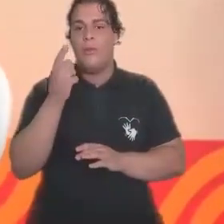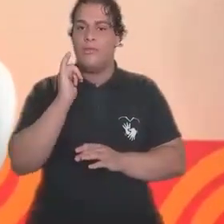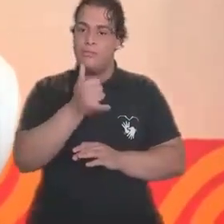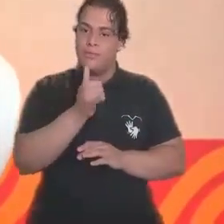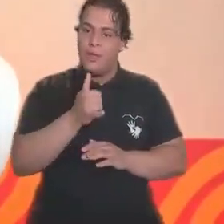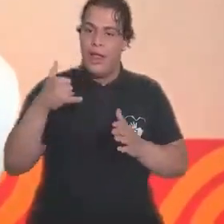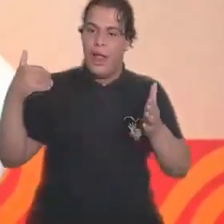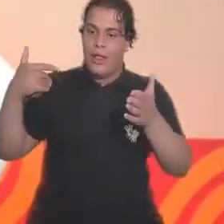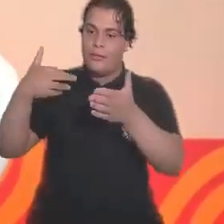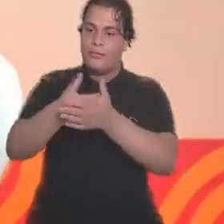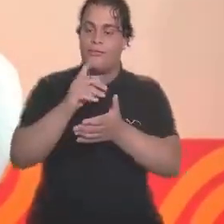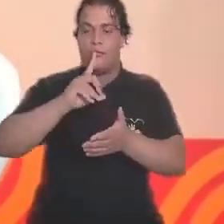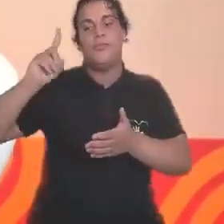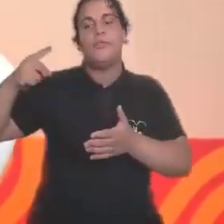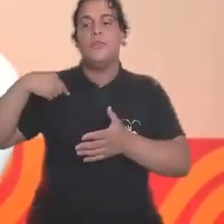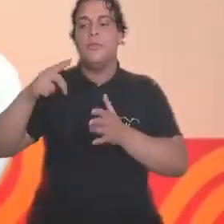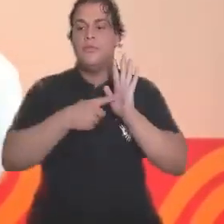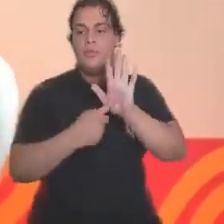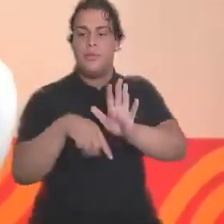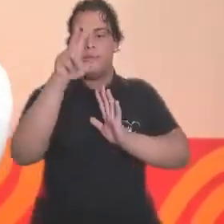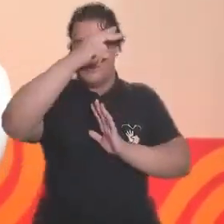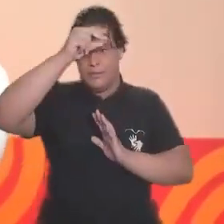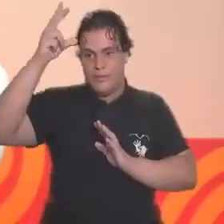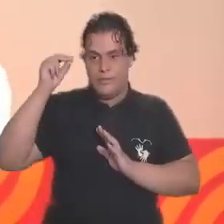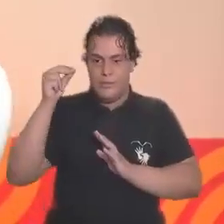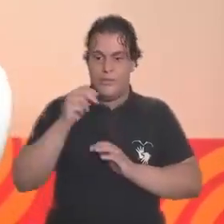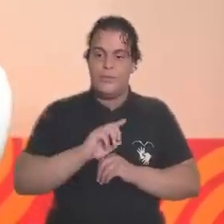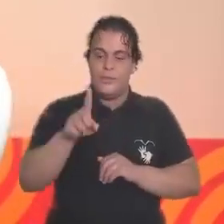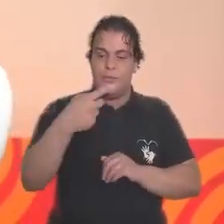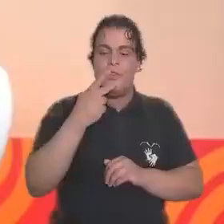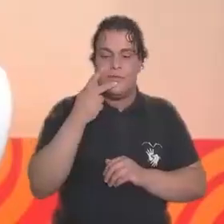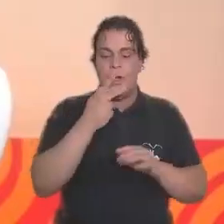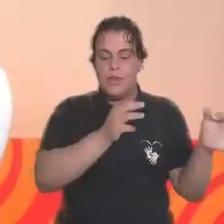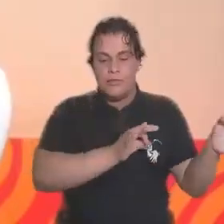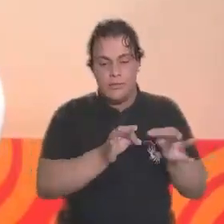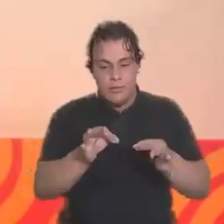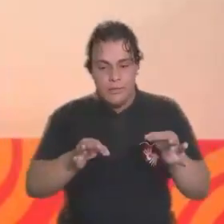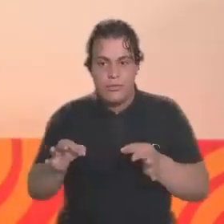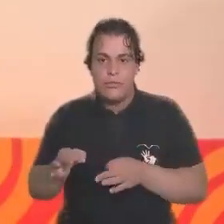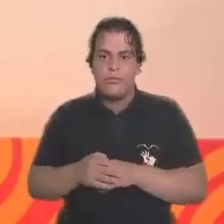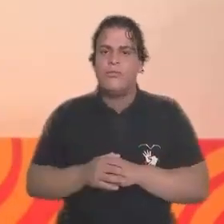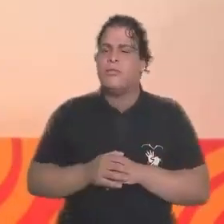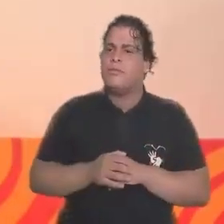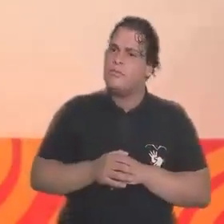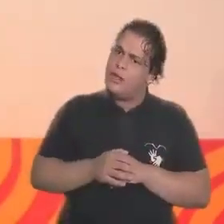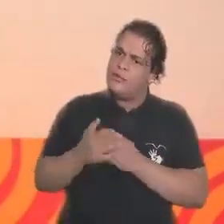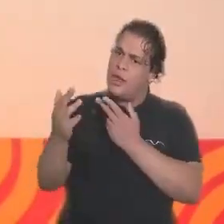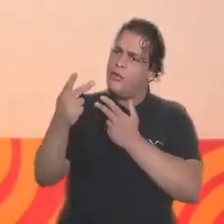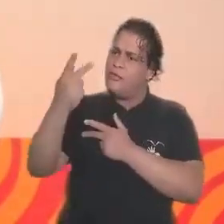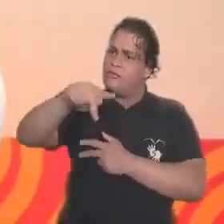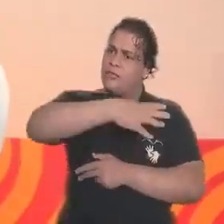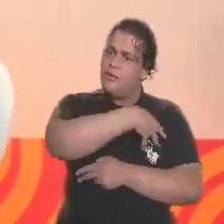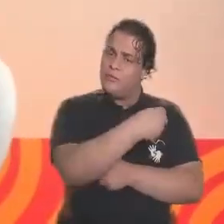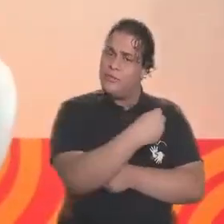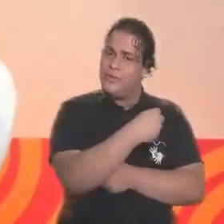o dia que eu fui apresentar na prefeitura, que a gente vai falar daqui a pouco do projeto que a gente tem, o pessoal falou assim, mas parece com seus filhos.